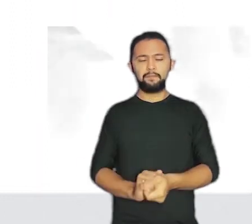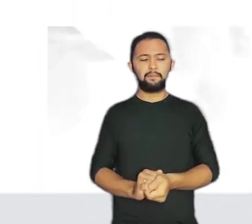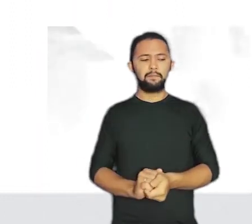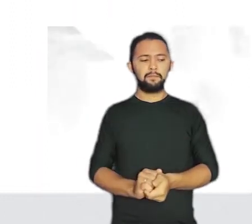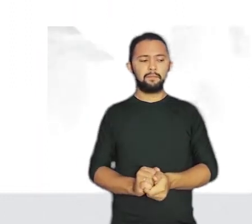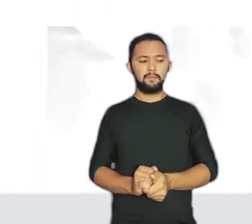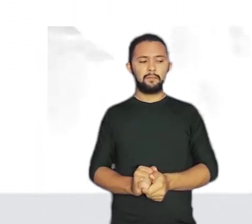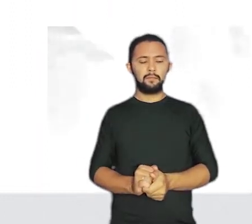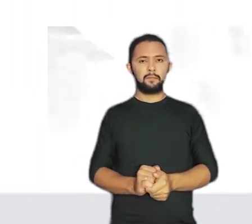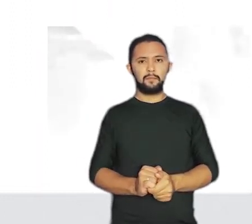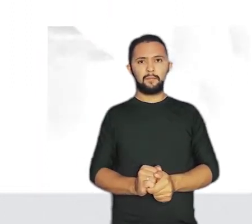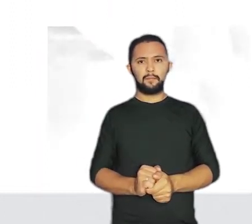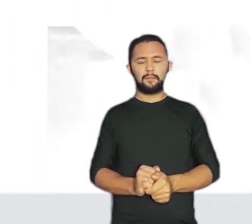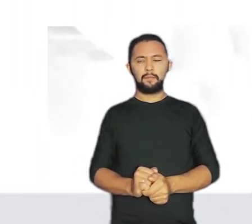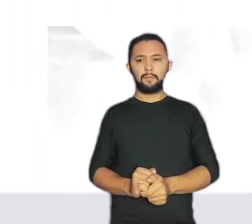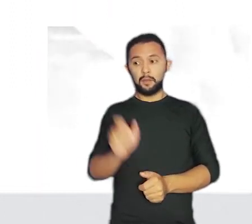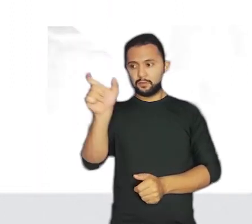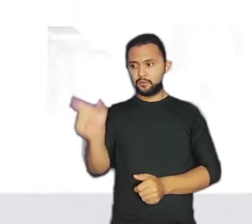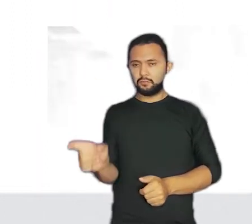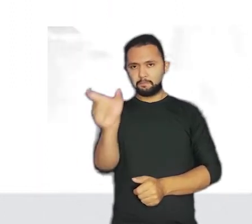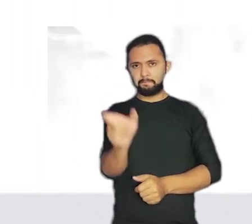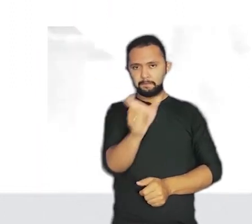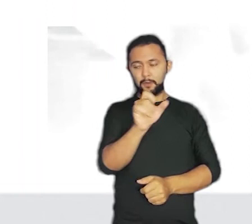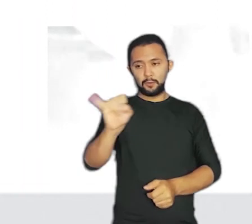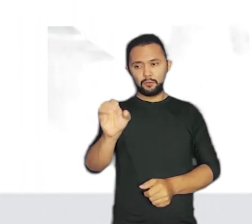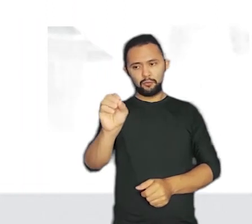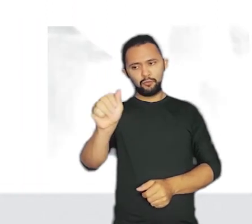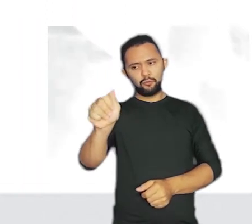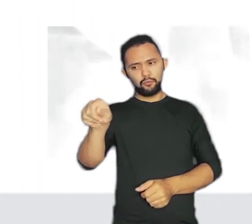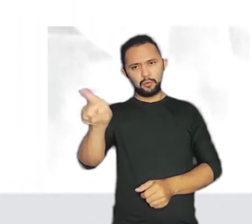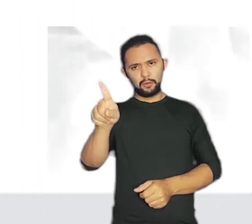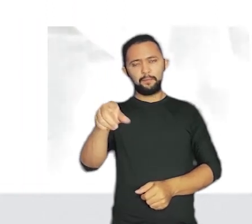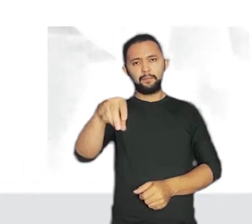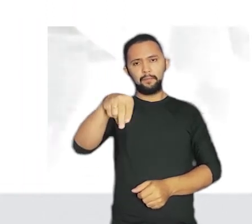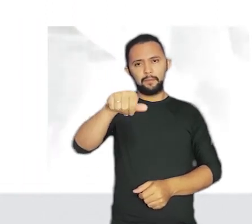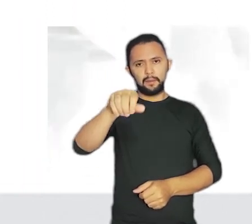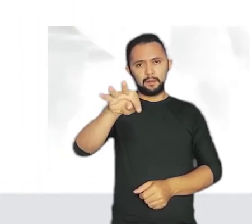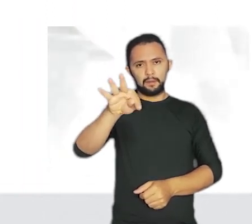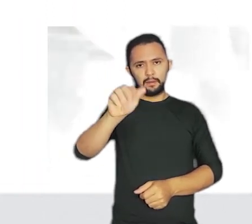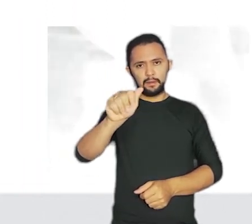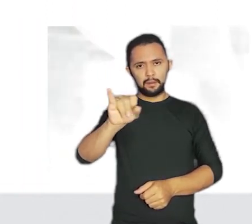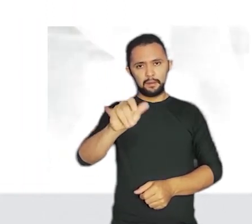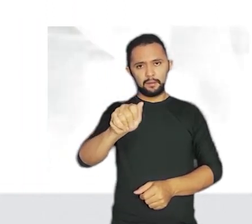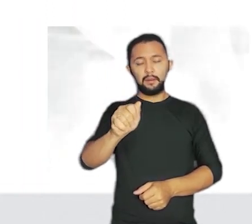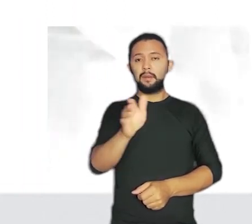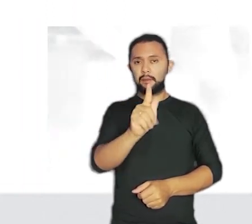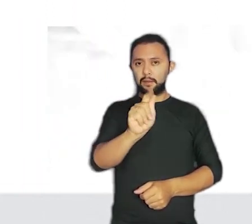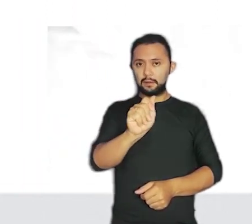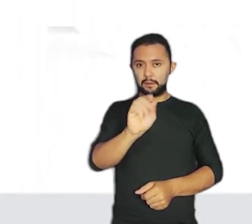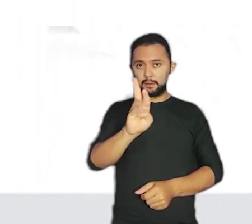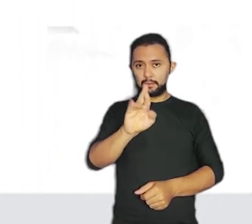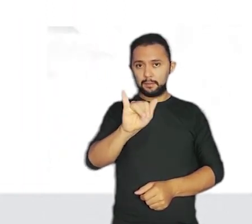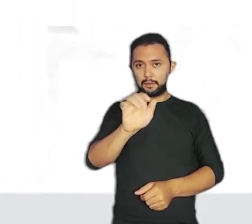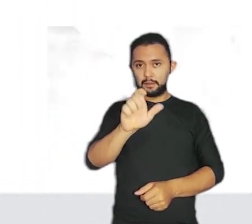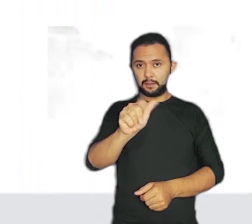Então aqui, ó, João, Natália e Gabriela é o sujeito da oração, tá? Então eu não tenho um aposto e nem tenho um vocativo aqui. Encontramos a sua